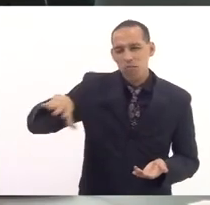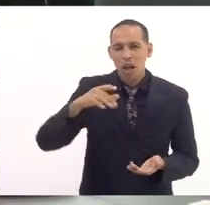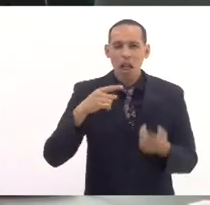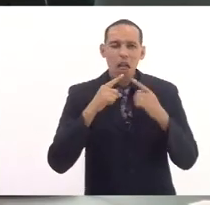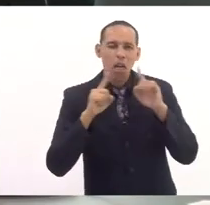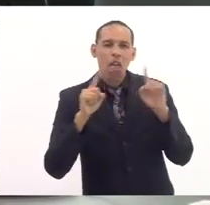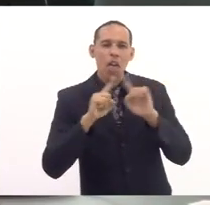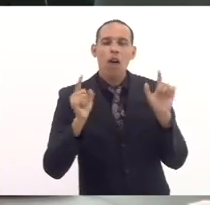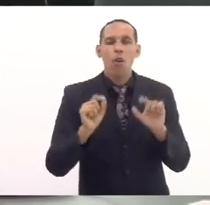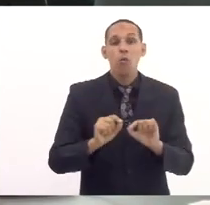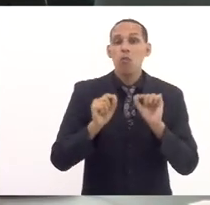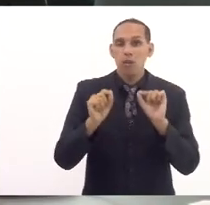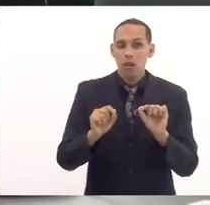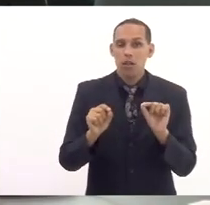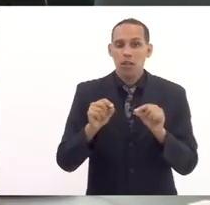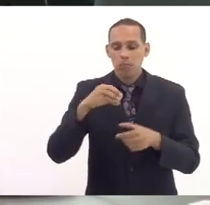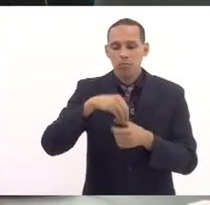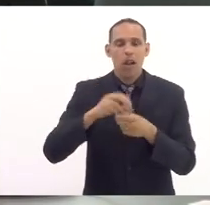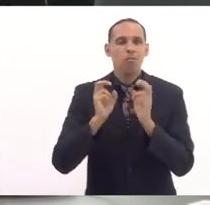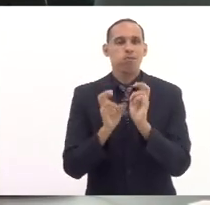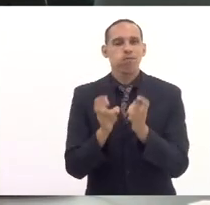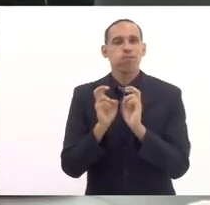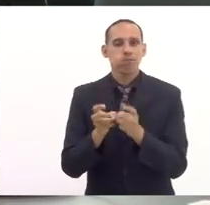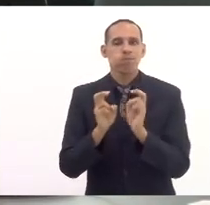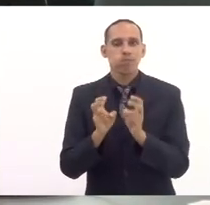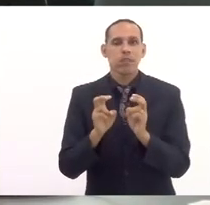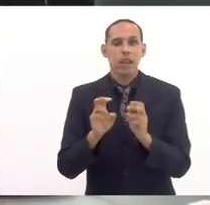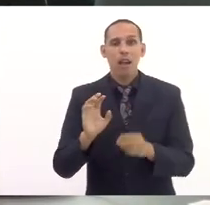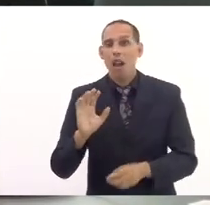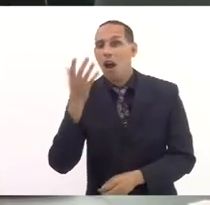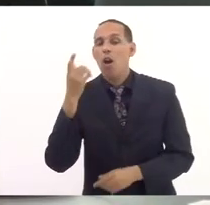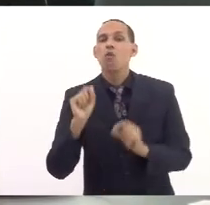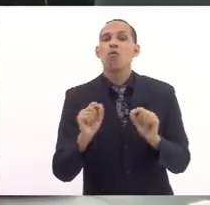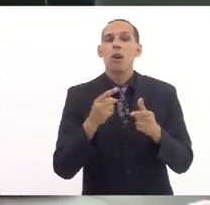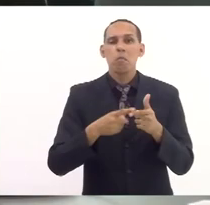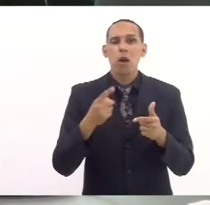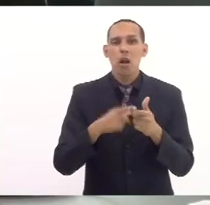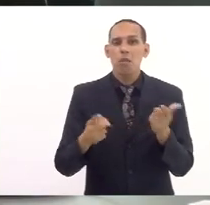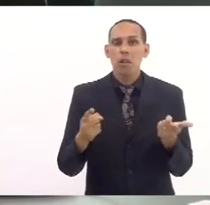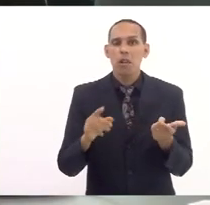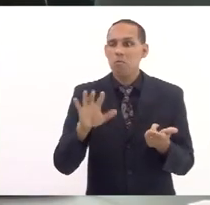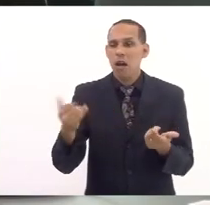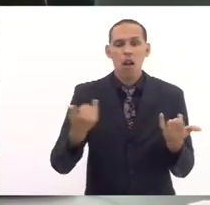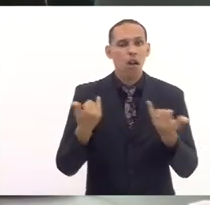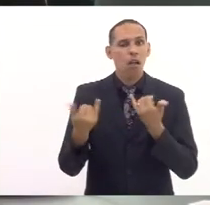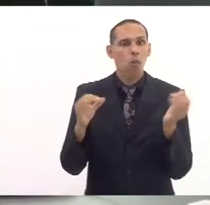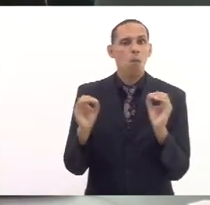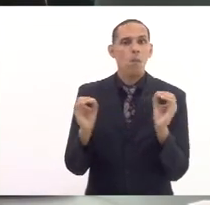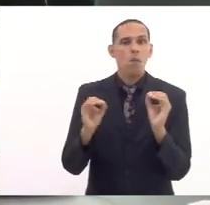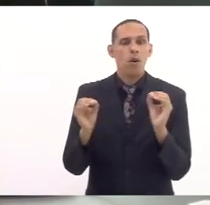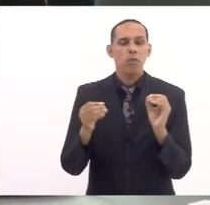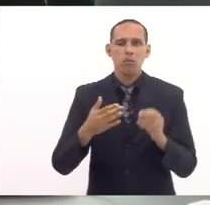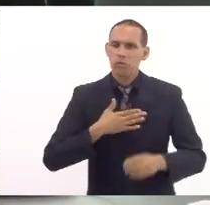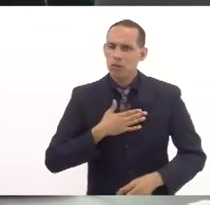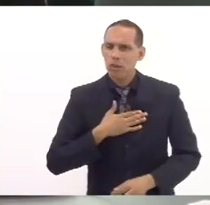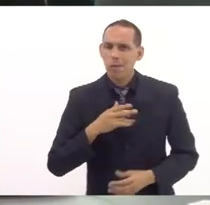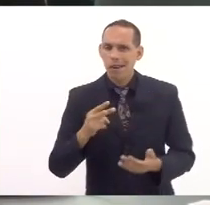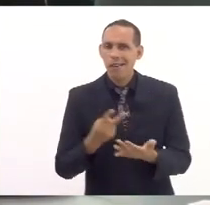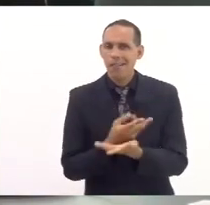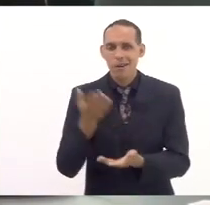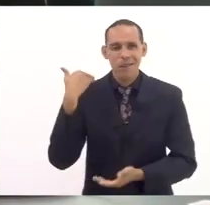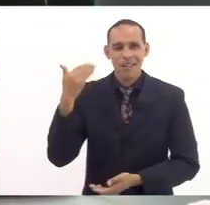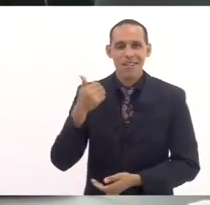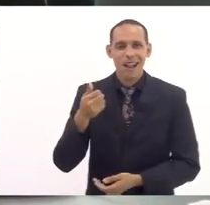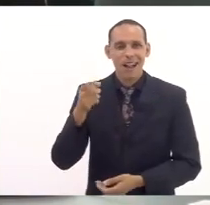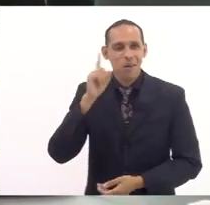muito que eles estão no trem e acontece um problema e não fica sabendo. Aconteceu comigo há 15 dias atrás, nós